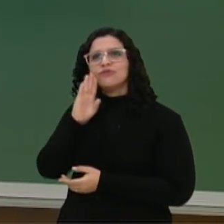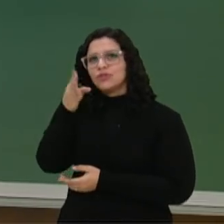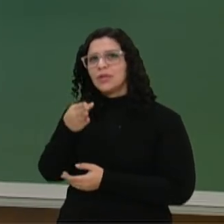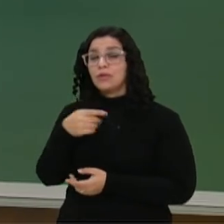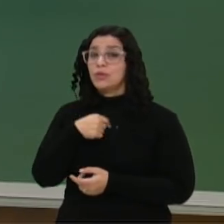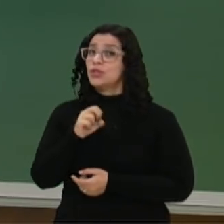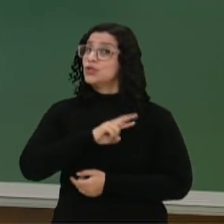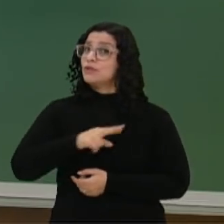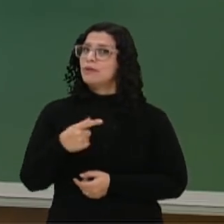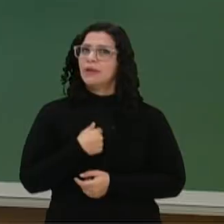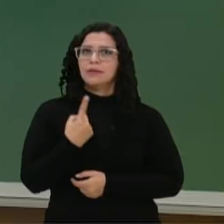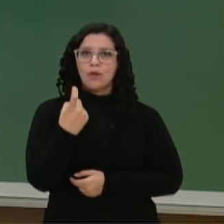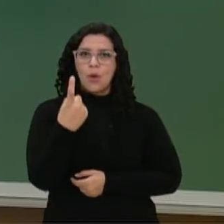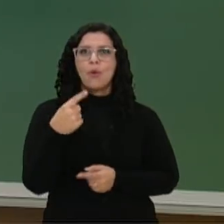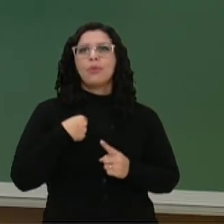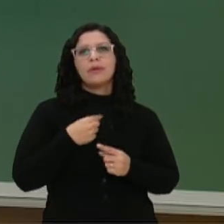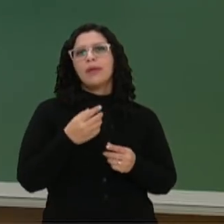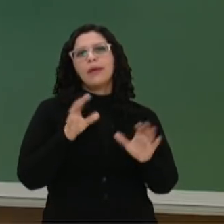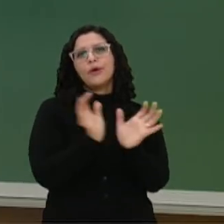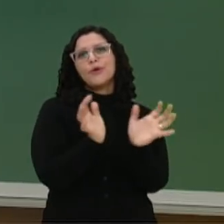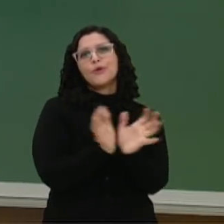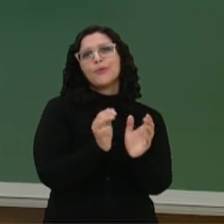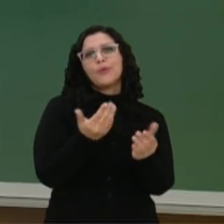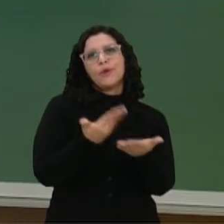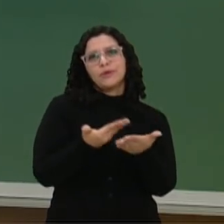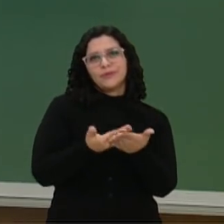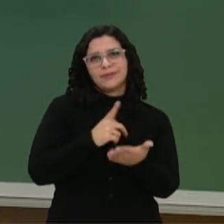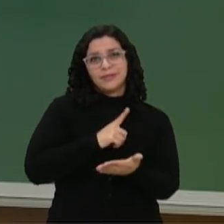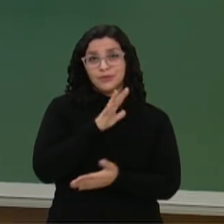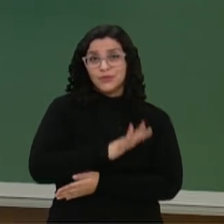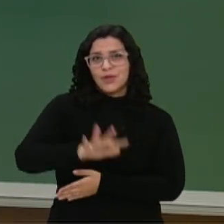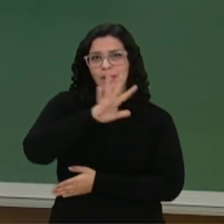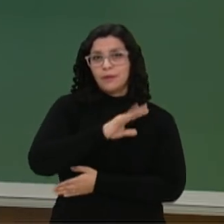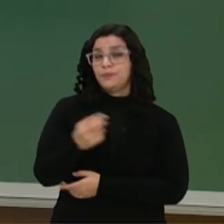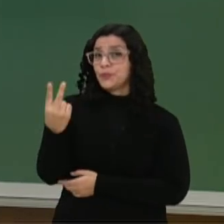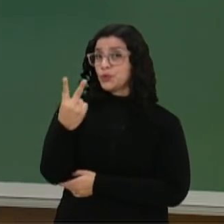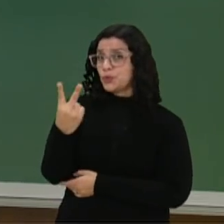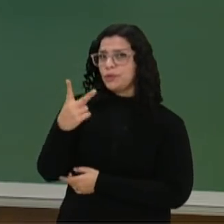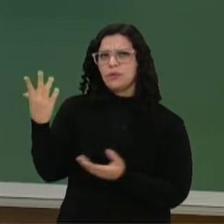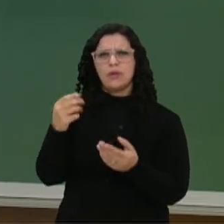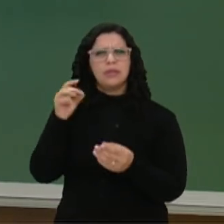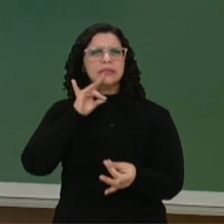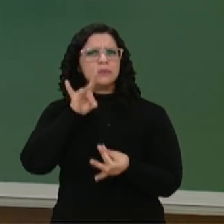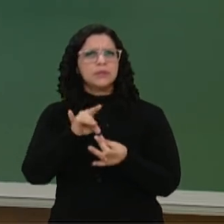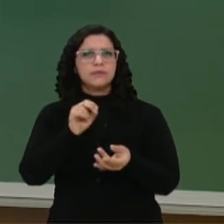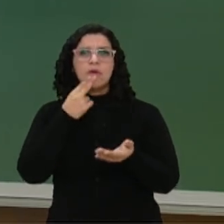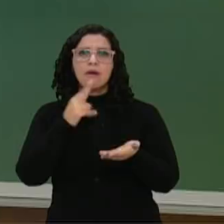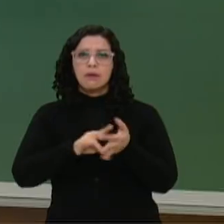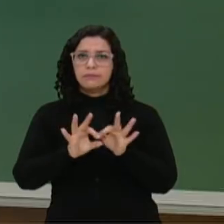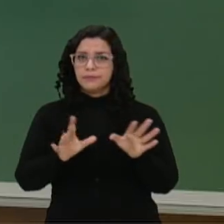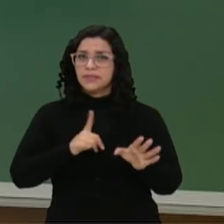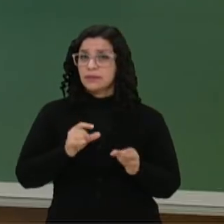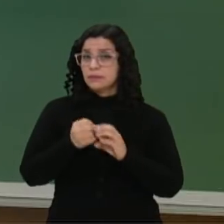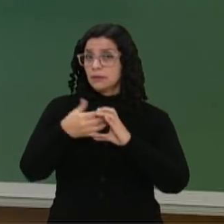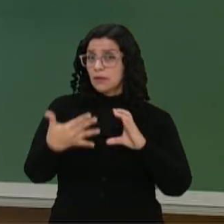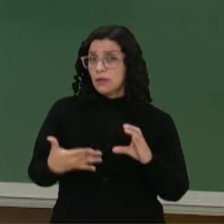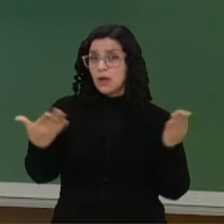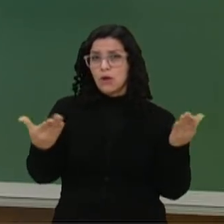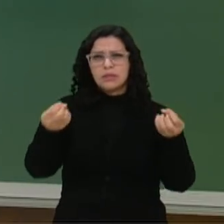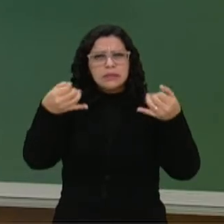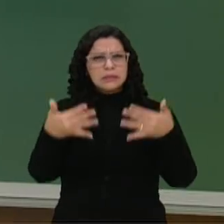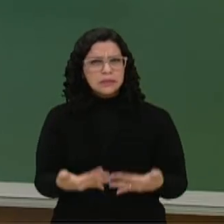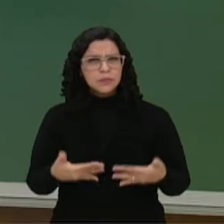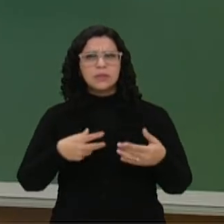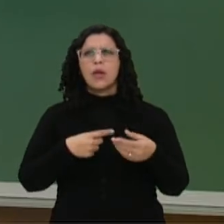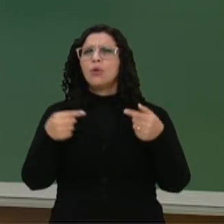exercício 1. Agora, exercício número 2, em específico sobre a carta aberta. Caracterize o